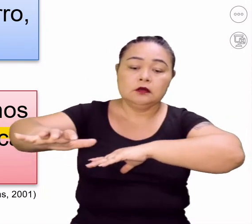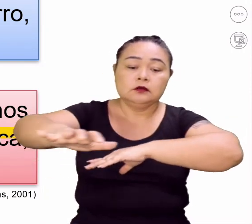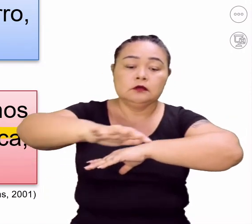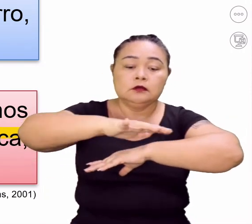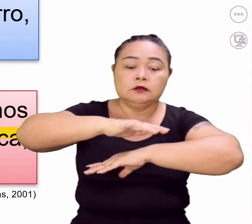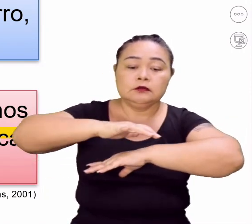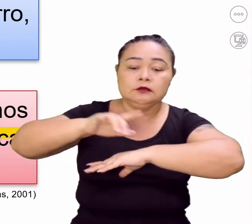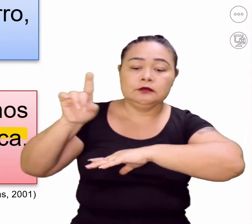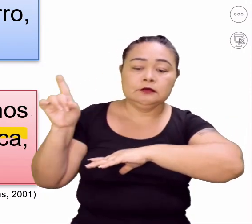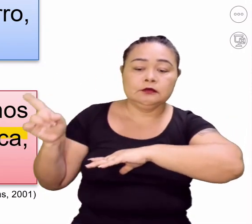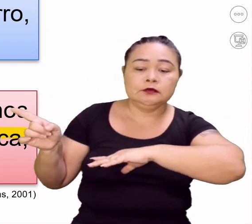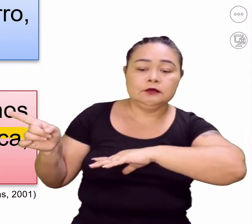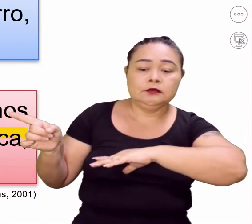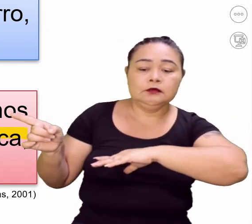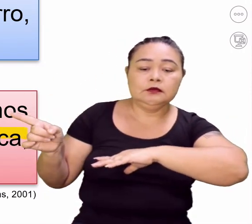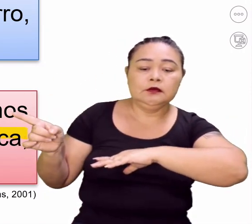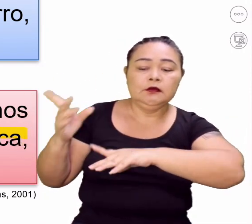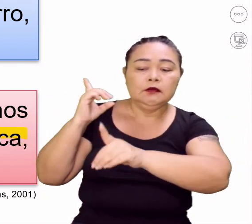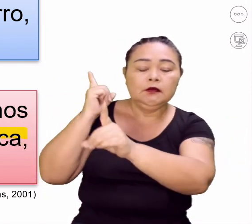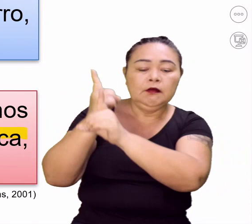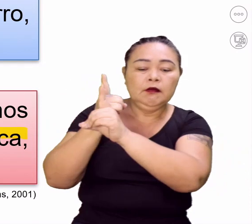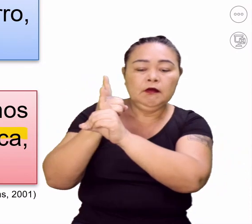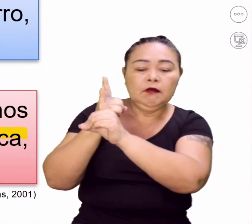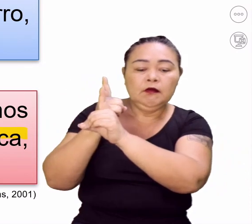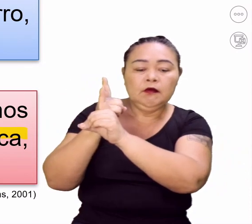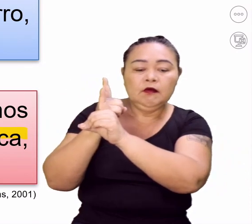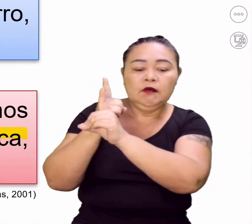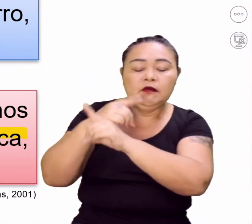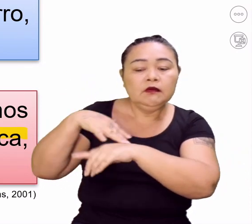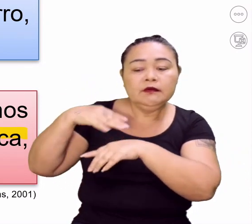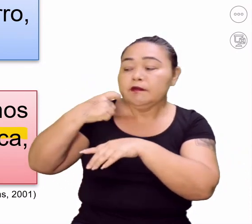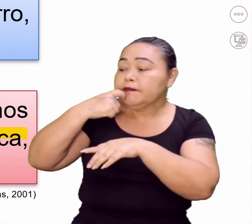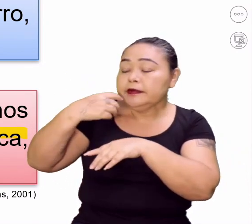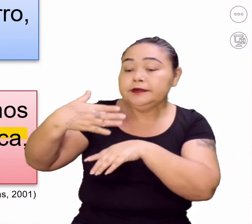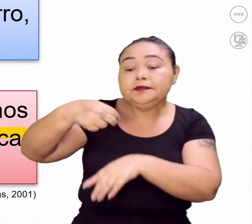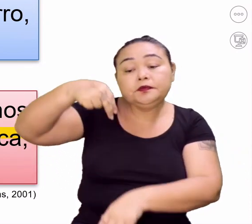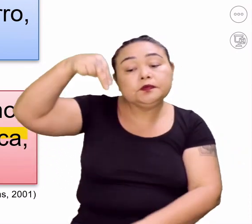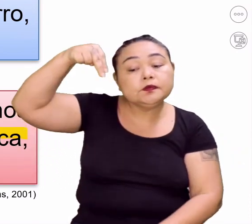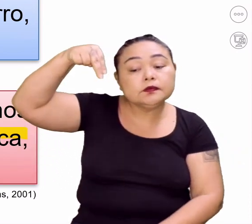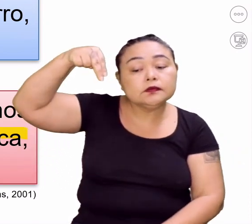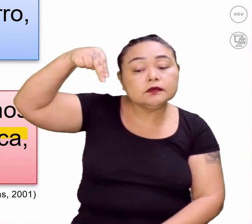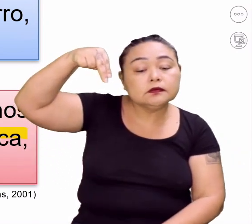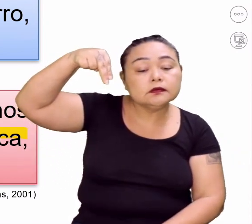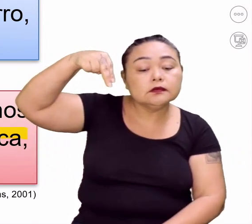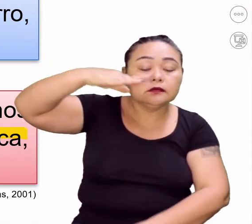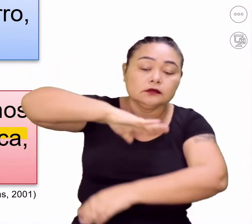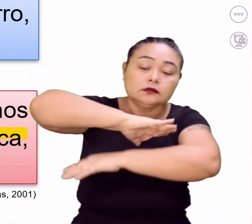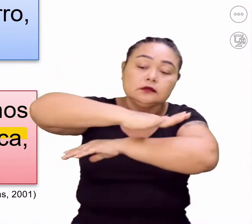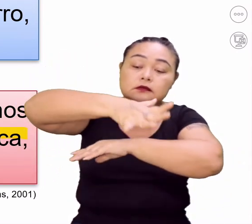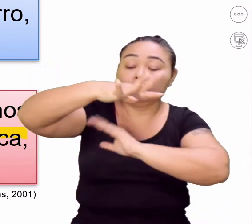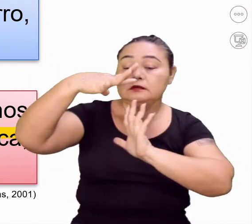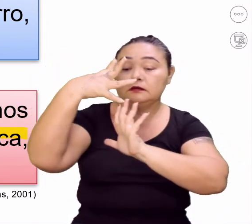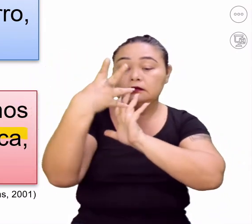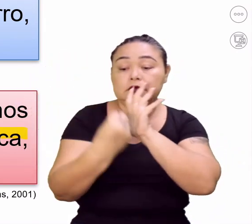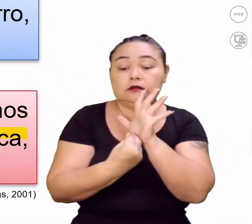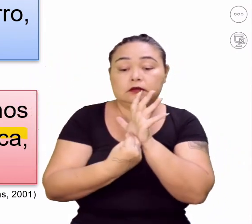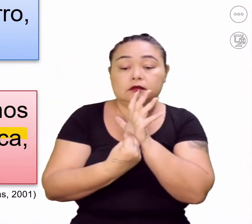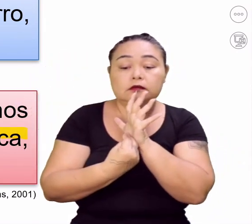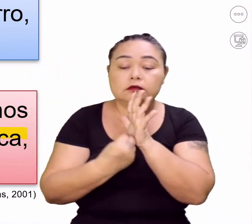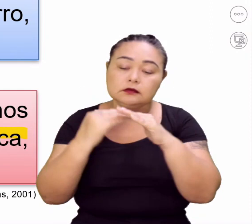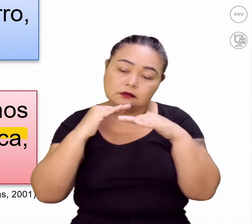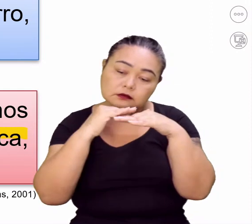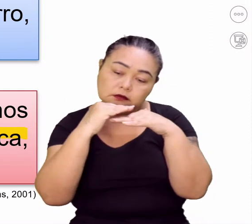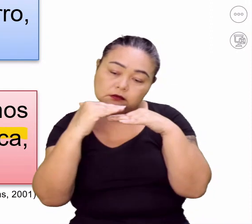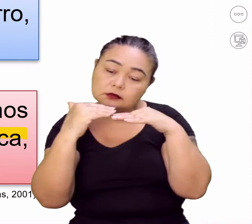de sedimentar, a gente vai encontrar o quê? Aqui na região norte, a bacia sedimentar amazônica, terrenos